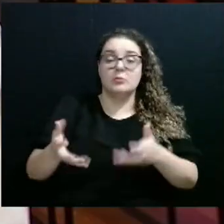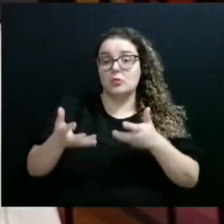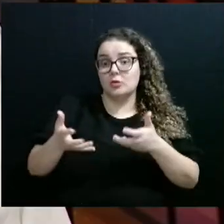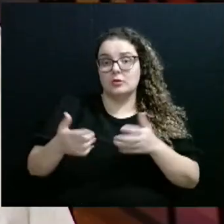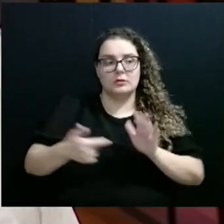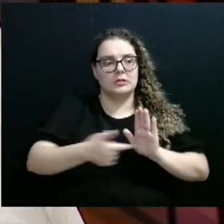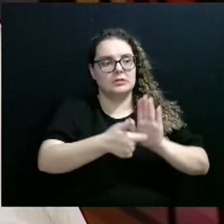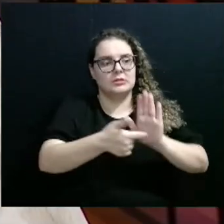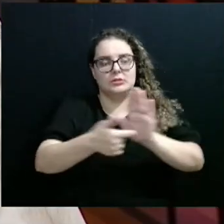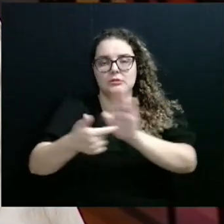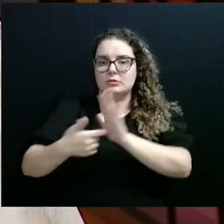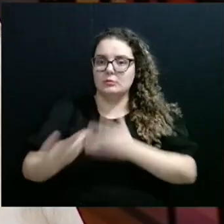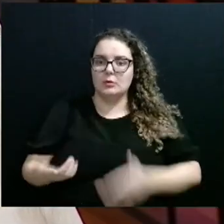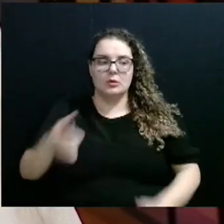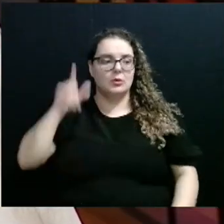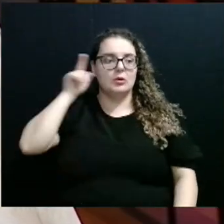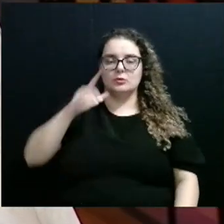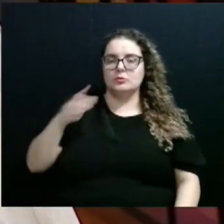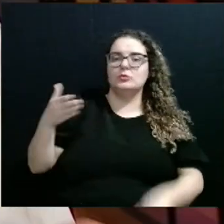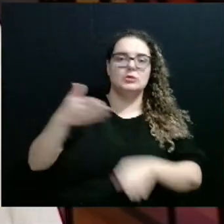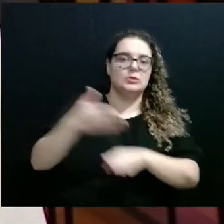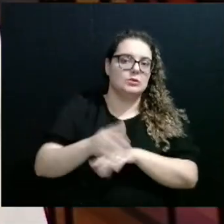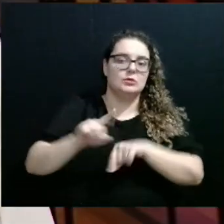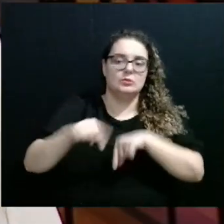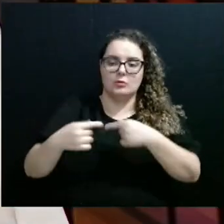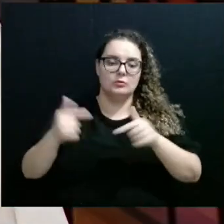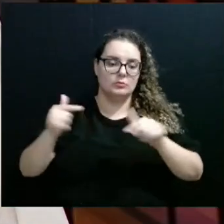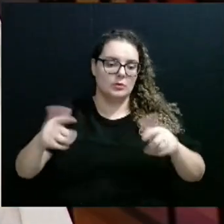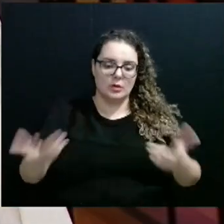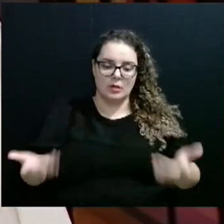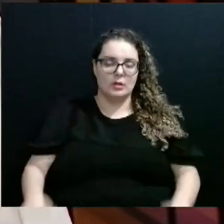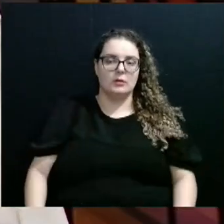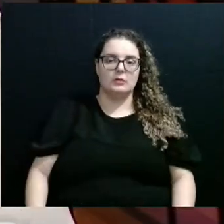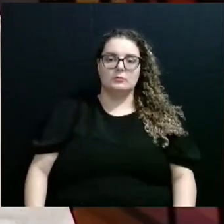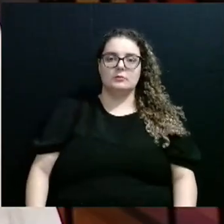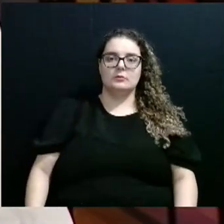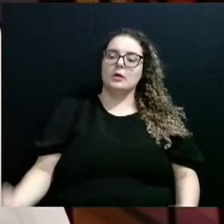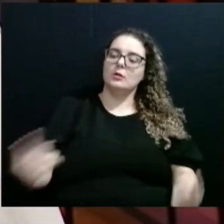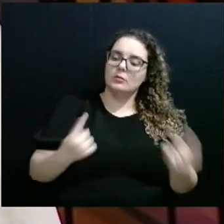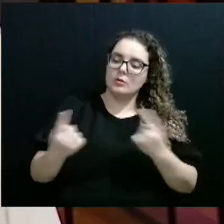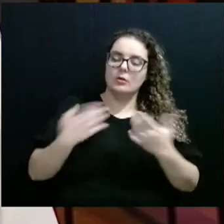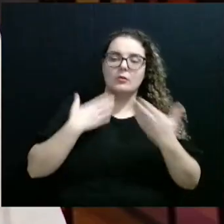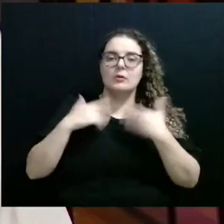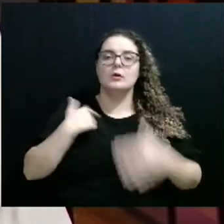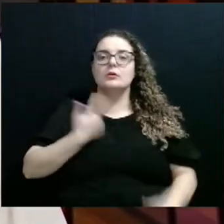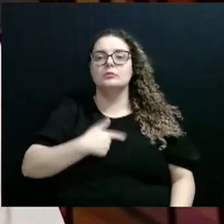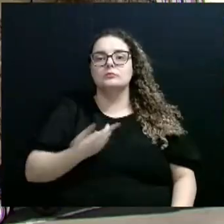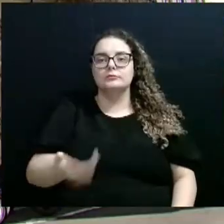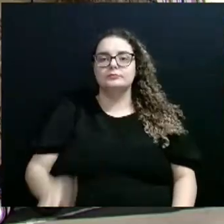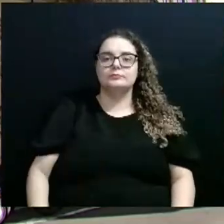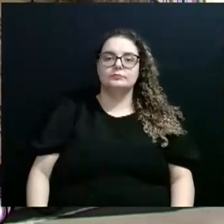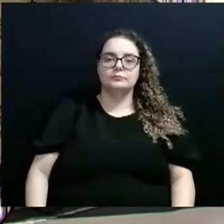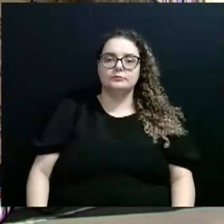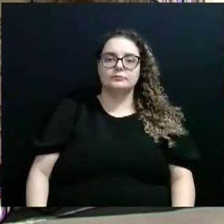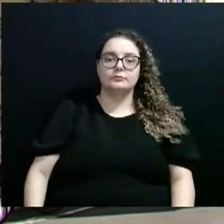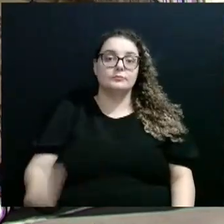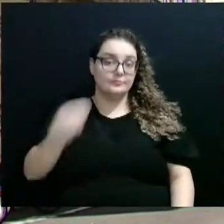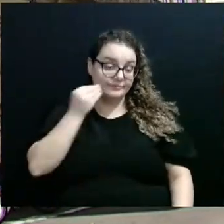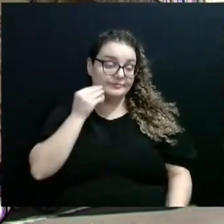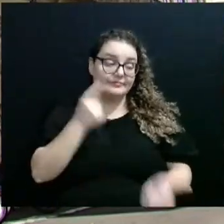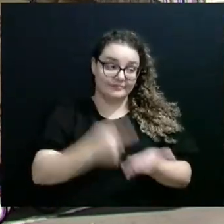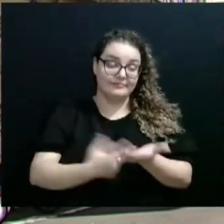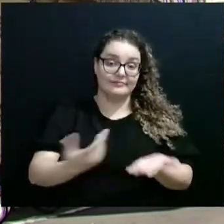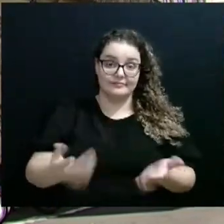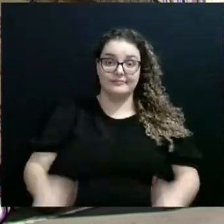não consigam acesso em outro lugar. É só vir conversar com a gente aqui que a gente tenta agendar. O Miss Campinas